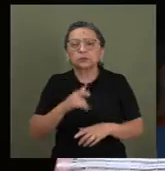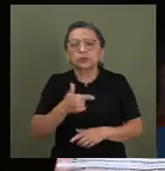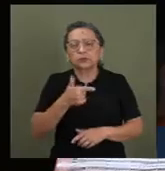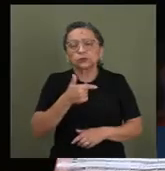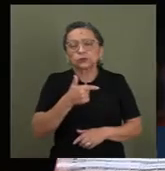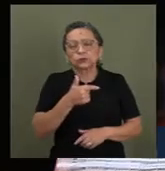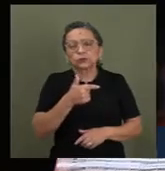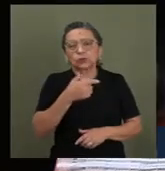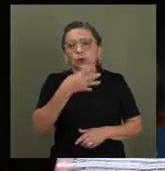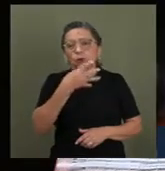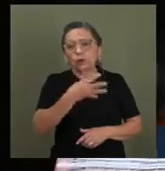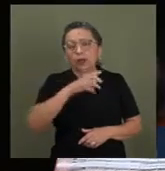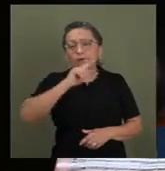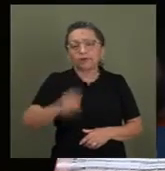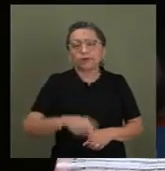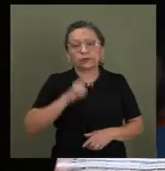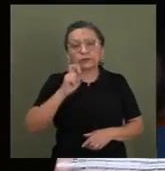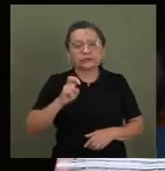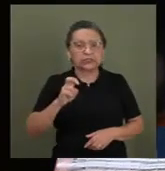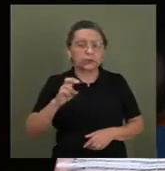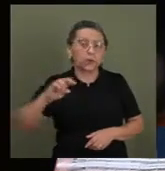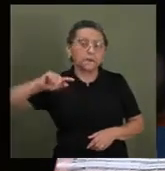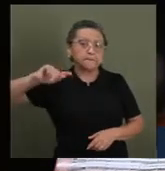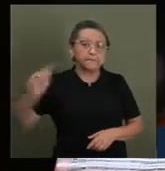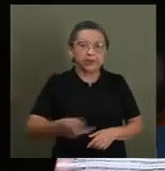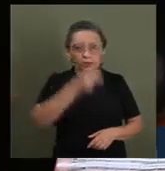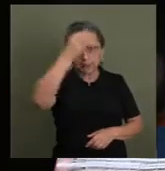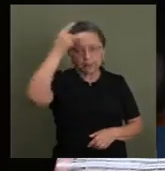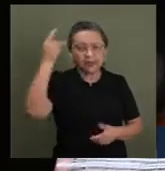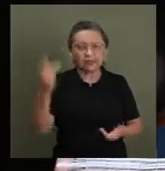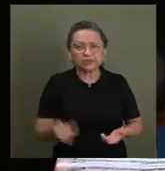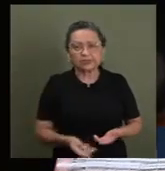aproximadamente 4,5 mil passageiros.